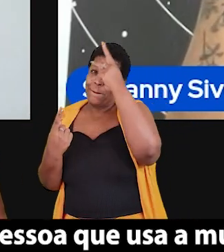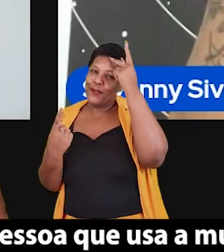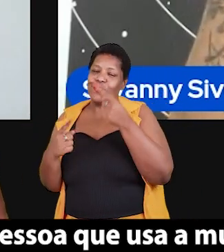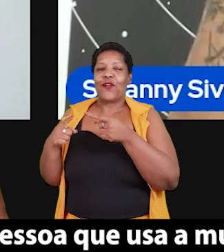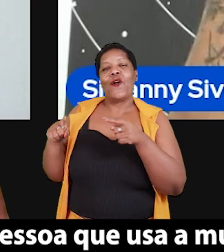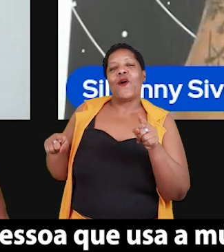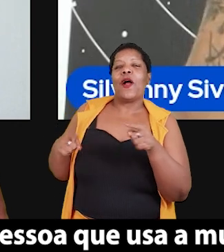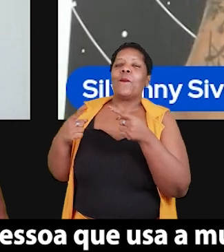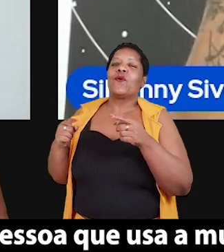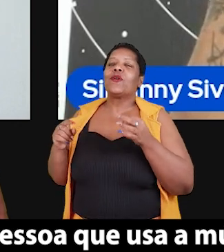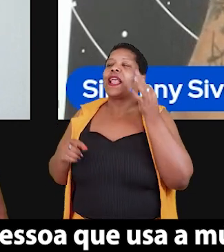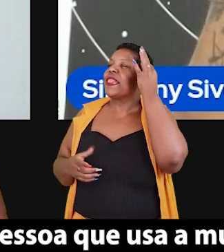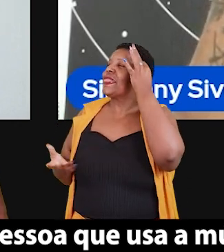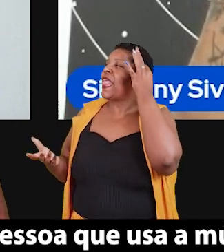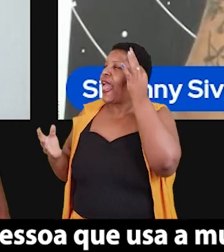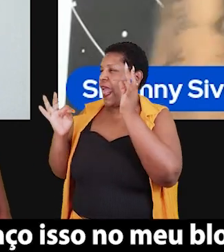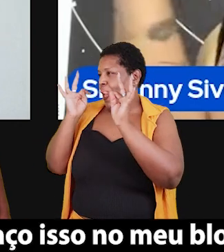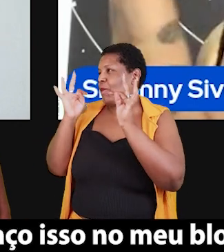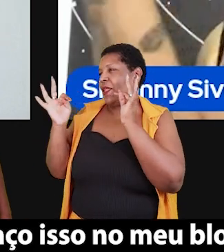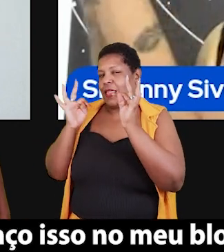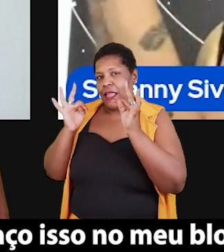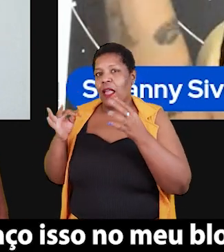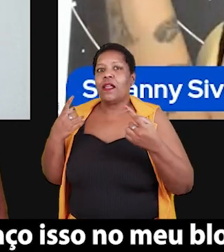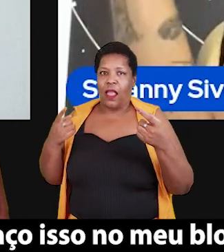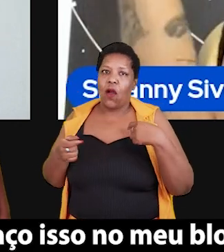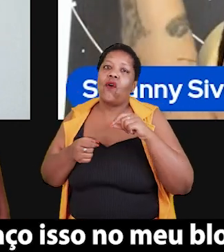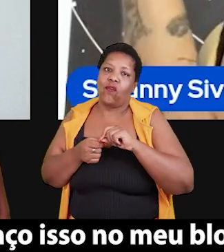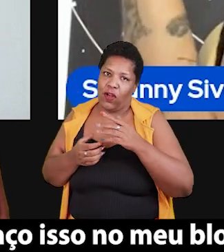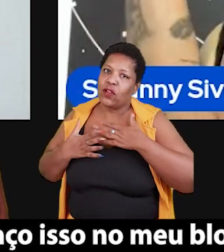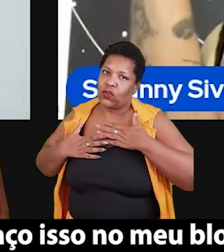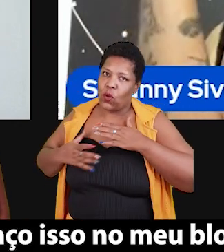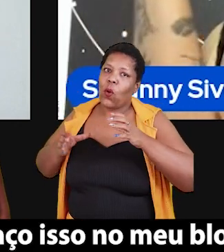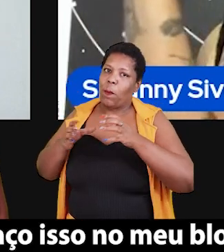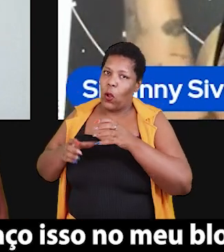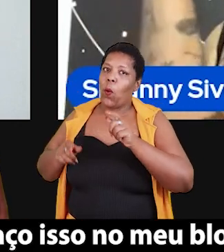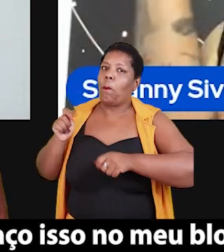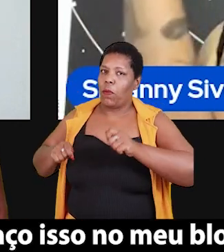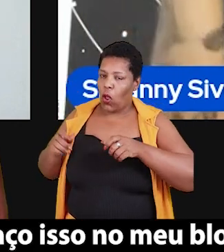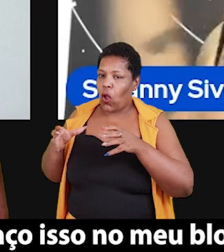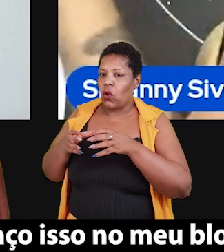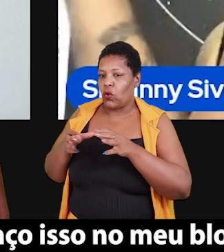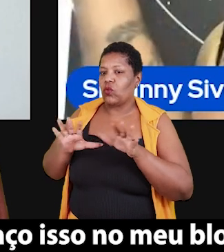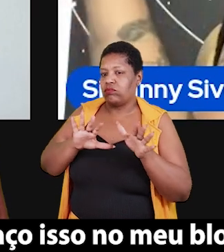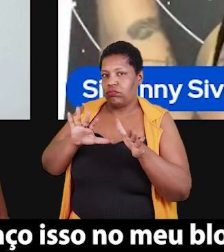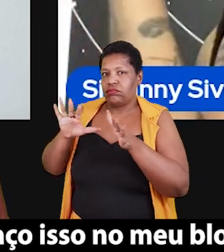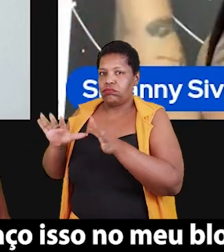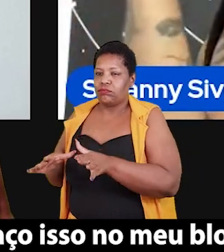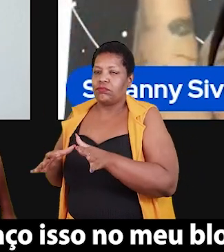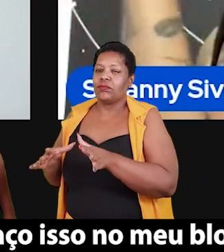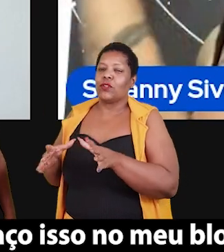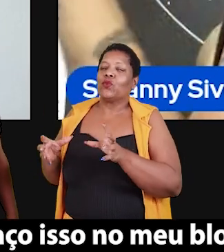música como terapia, a percussão como terapia. Inclusive, eu faço isso no meu bloco, com mais um